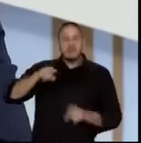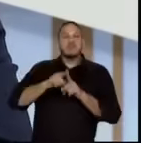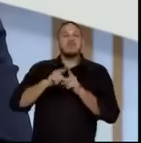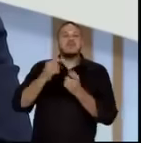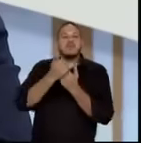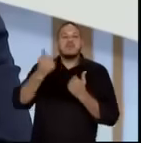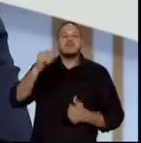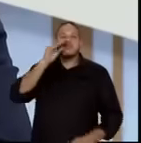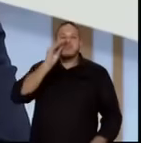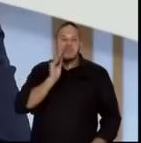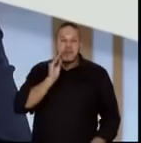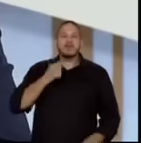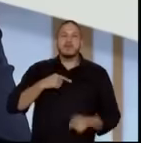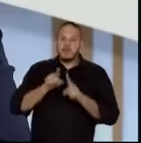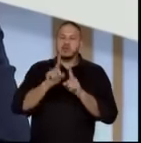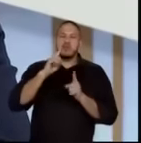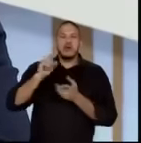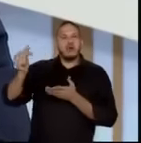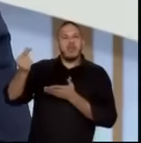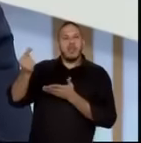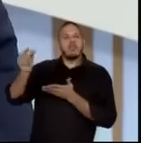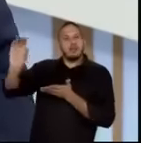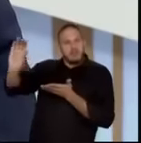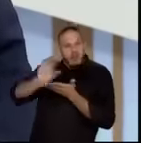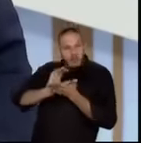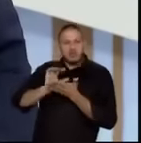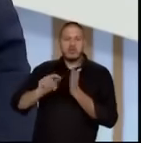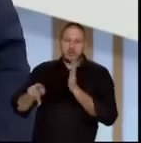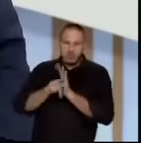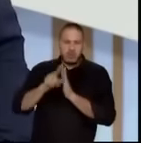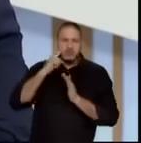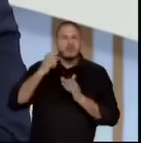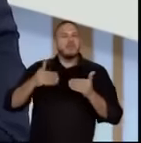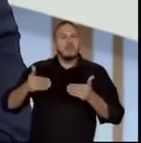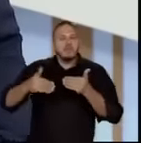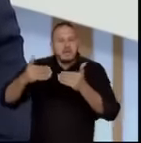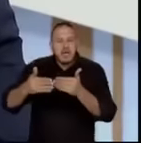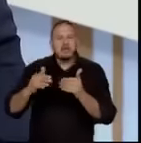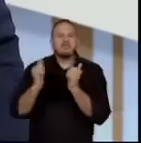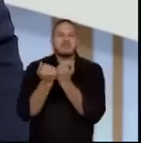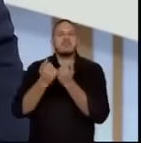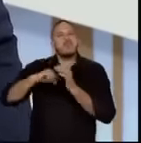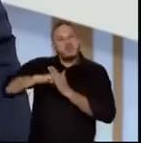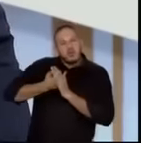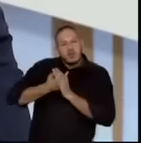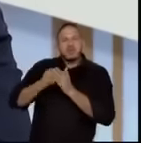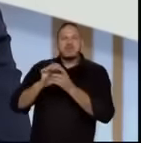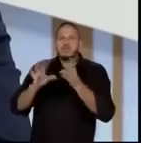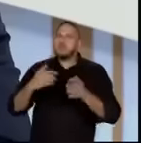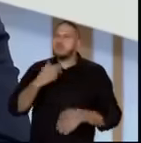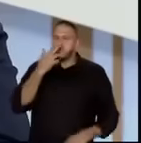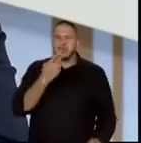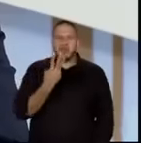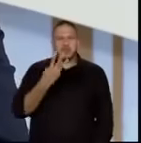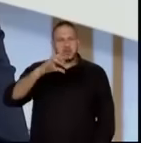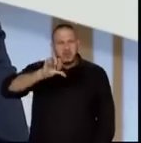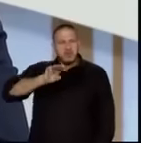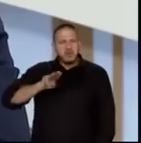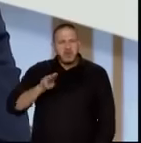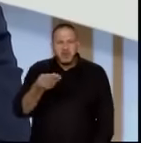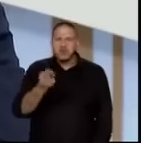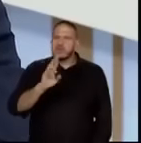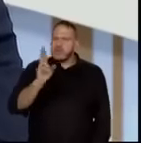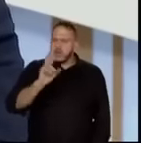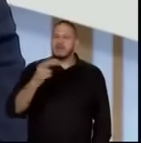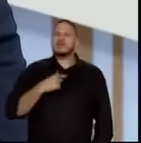liberou uma verba que estava contingenciada no Ministério da Defesa, salvo engano, 39 milhões de reais, e que é um volume